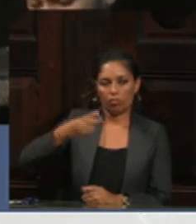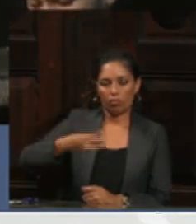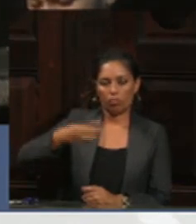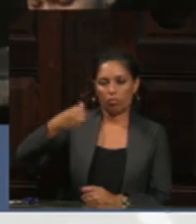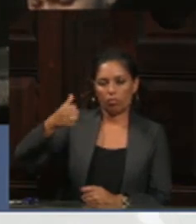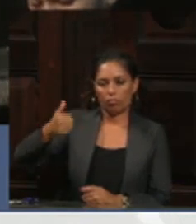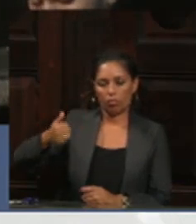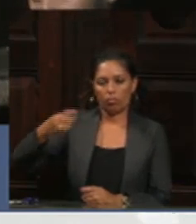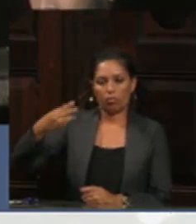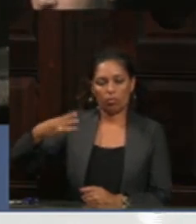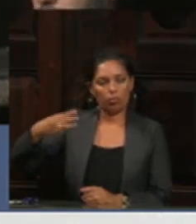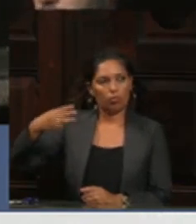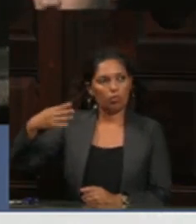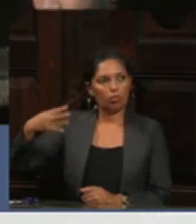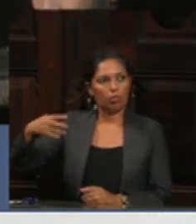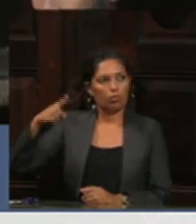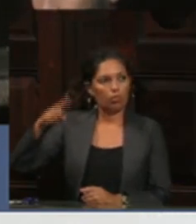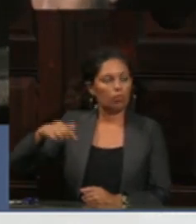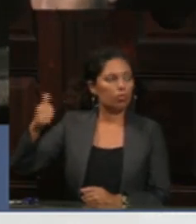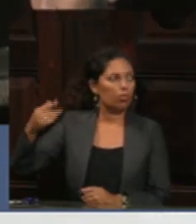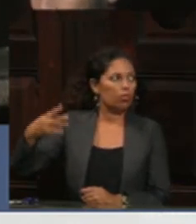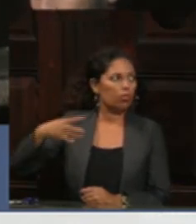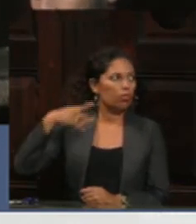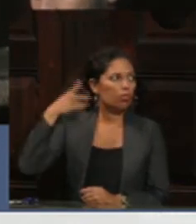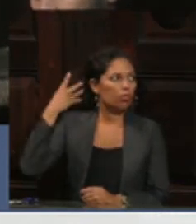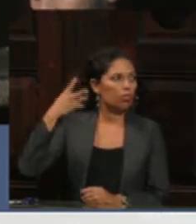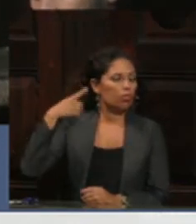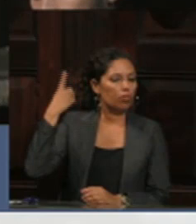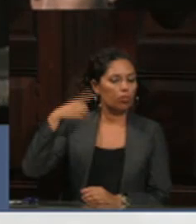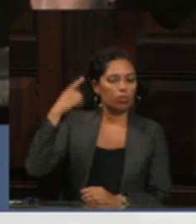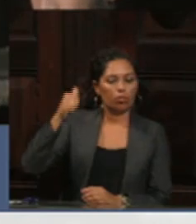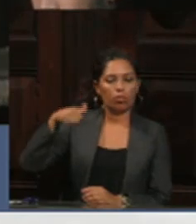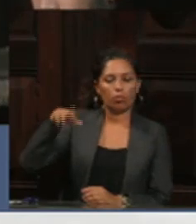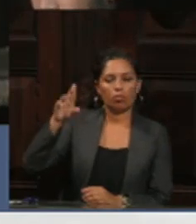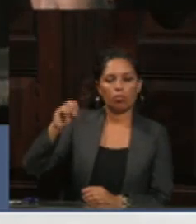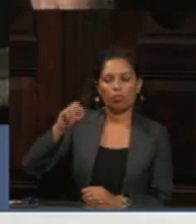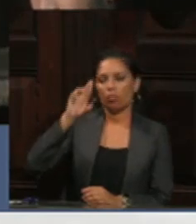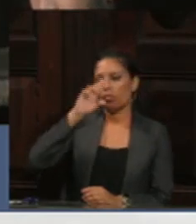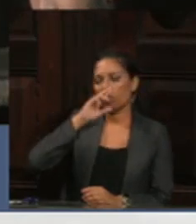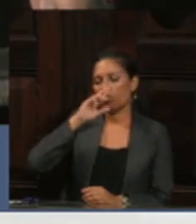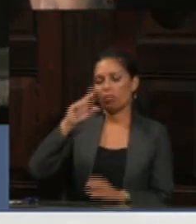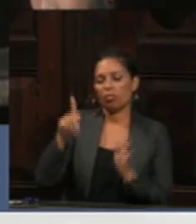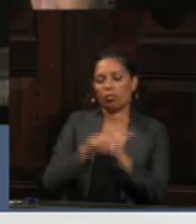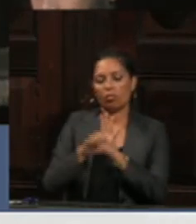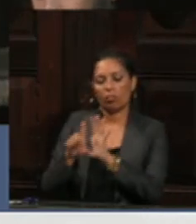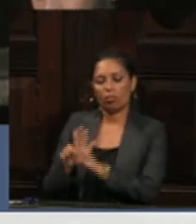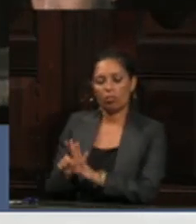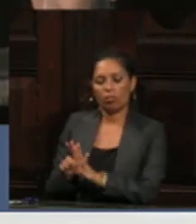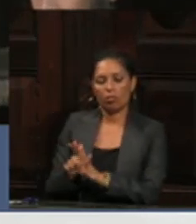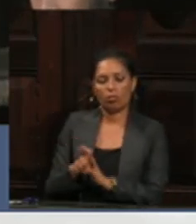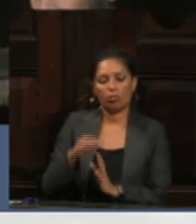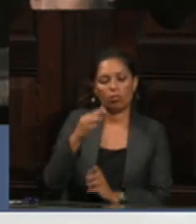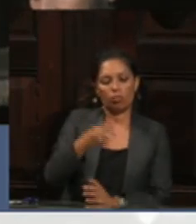3.134 de 2014, de autoria do deputado Paulo Ramos. Projeto de lei